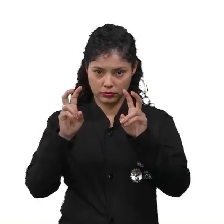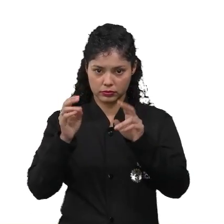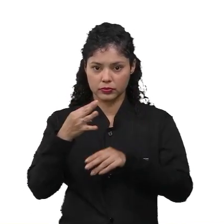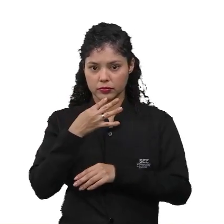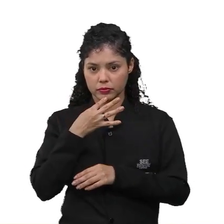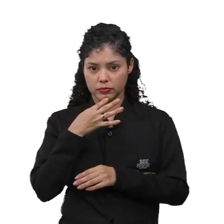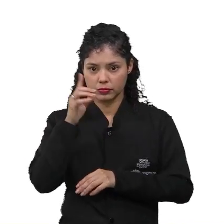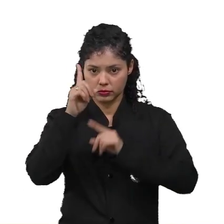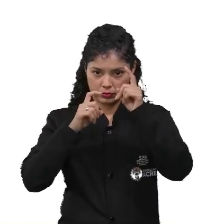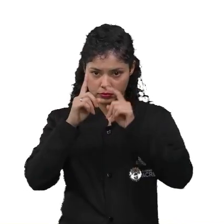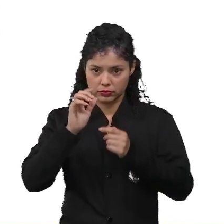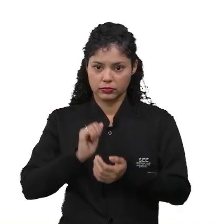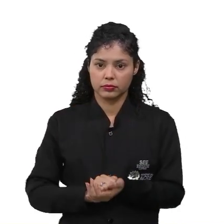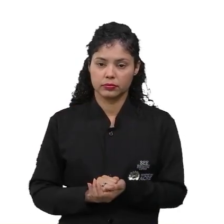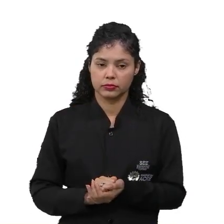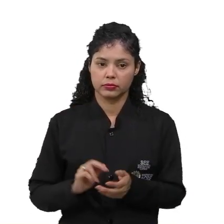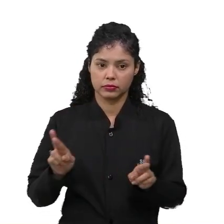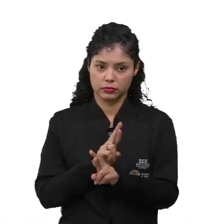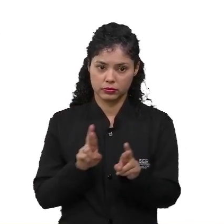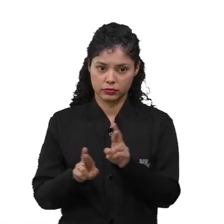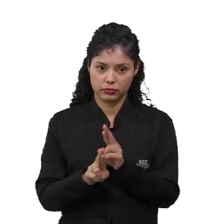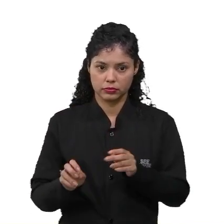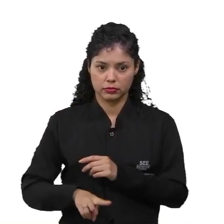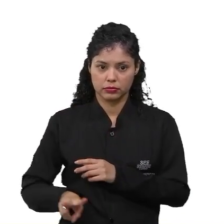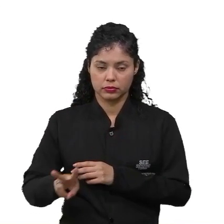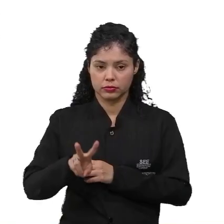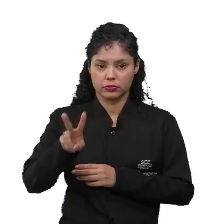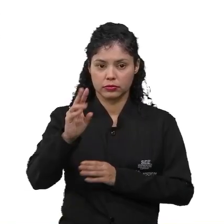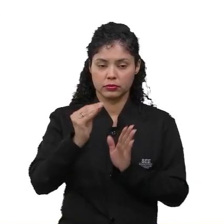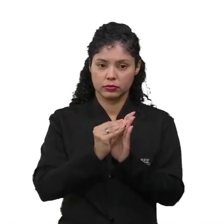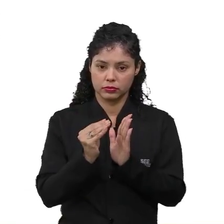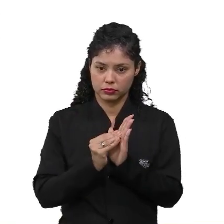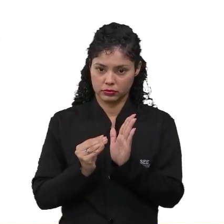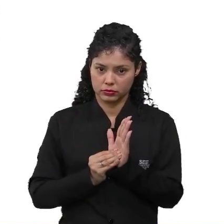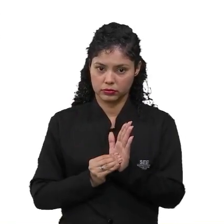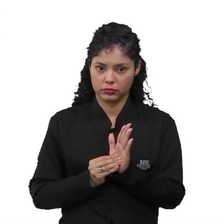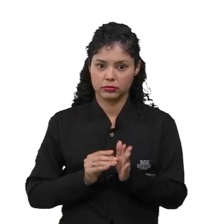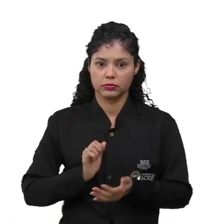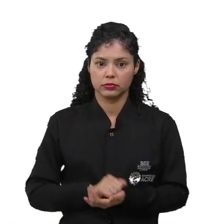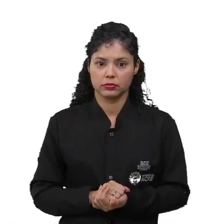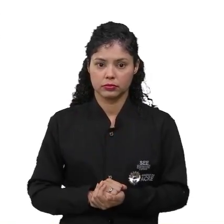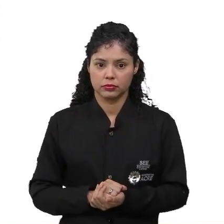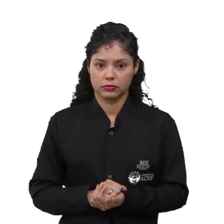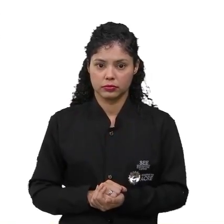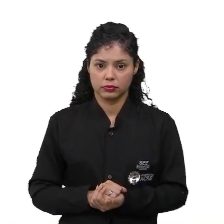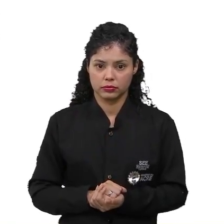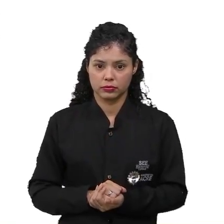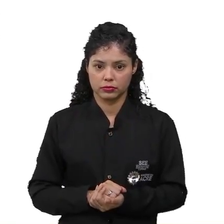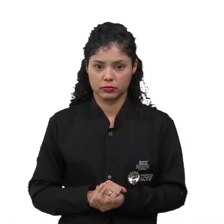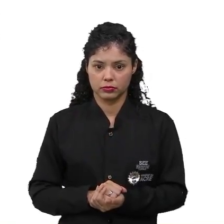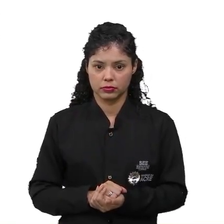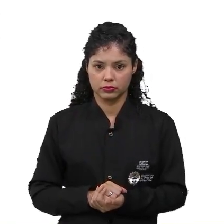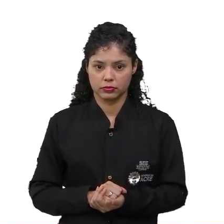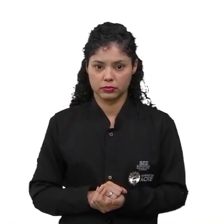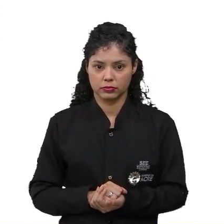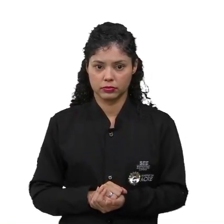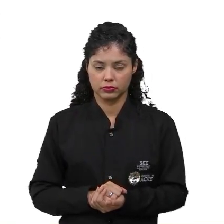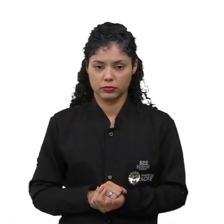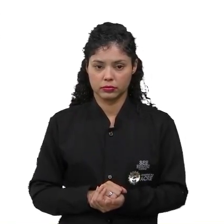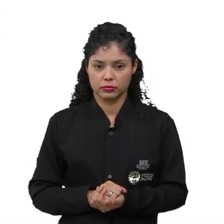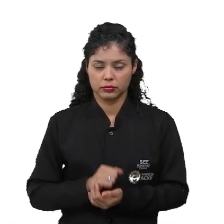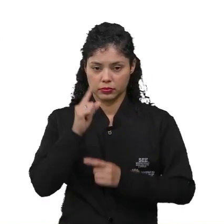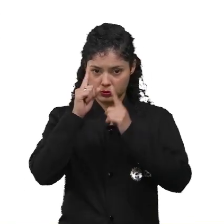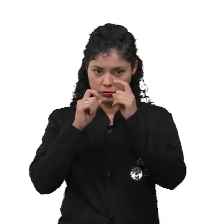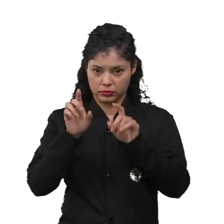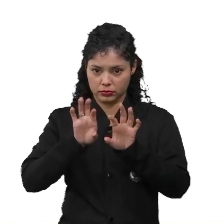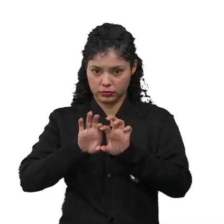assunto, é conhecida uma expressão algébrica relacionando esses valores, dada por isso aqui, essa conta,